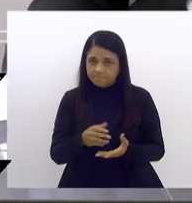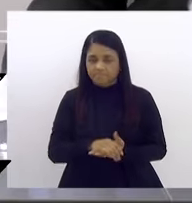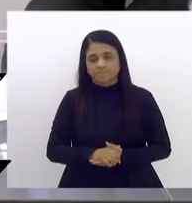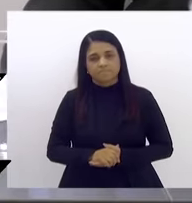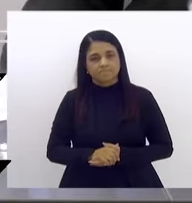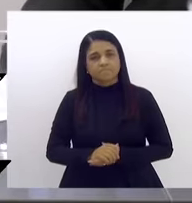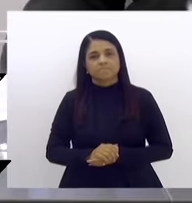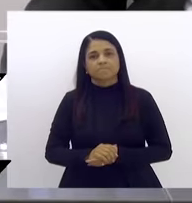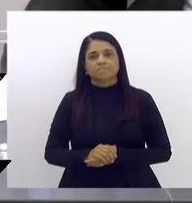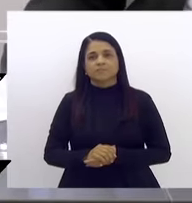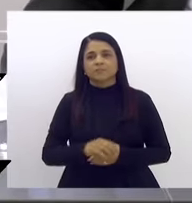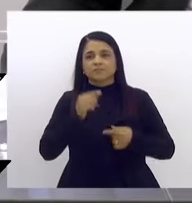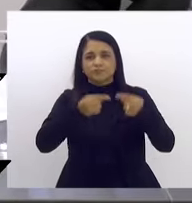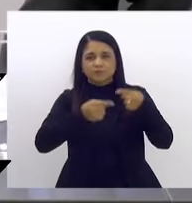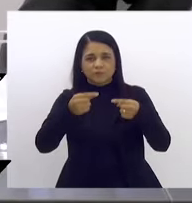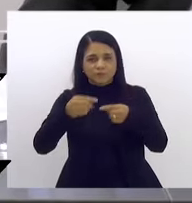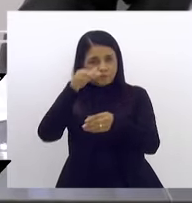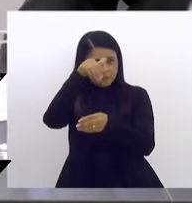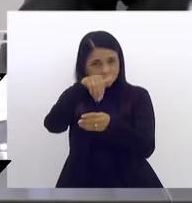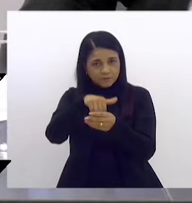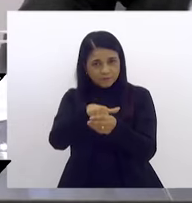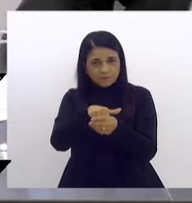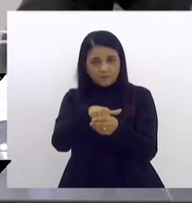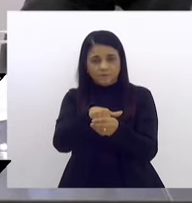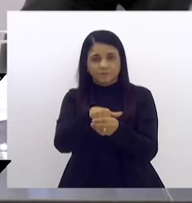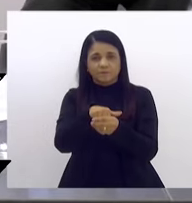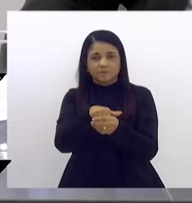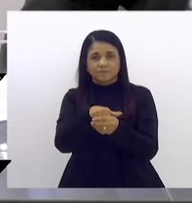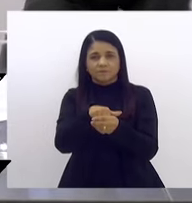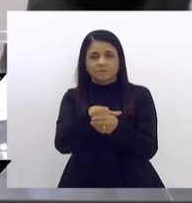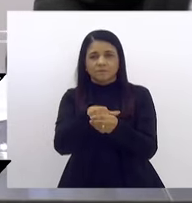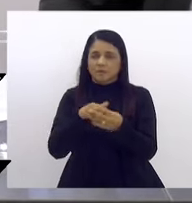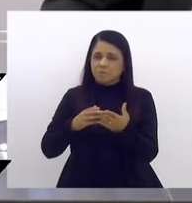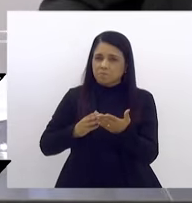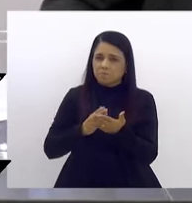discussão em votação